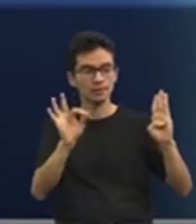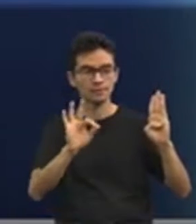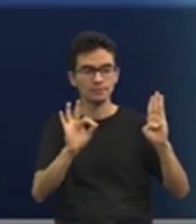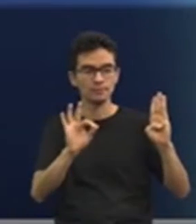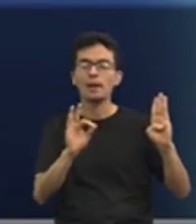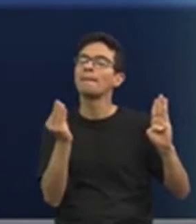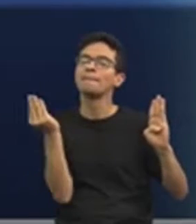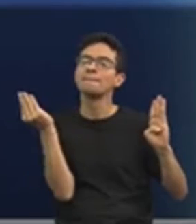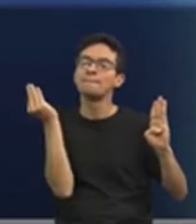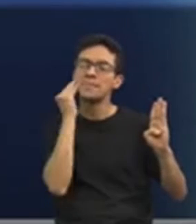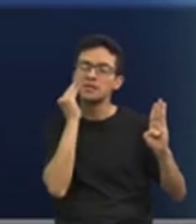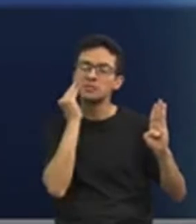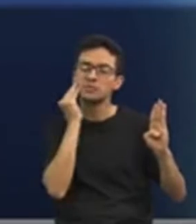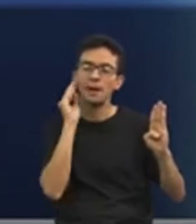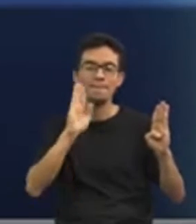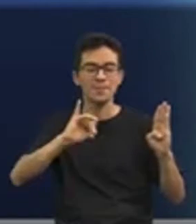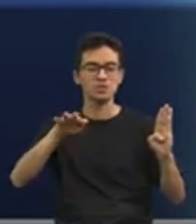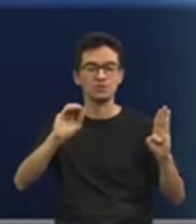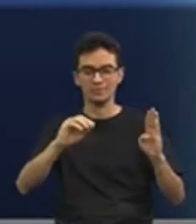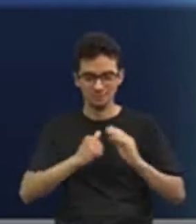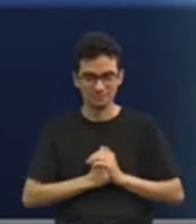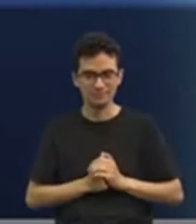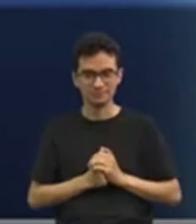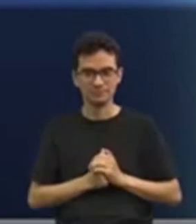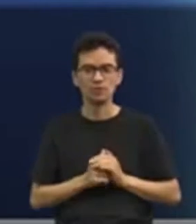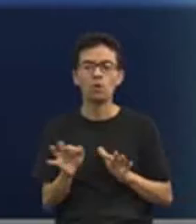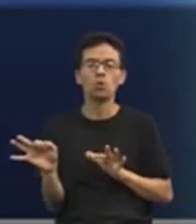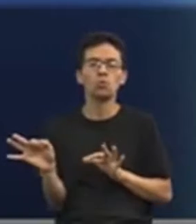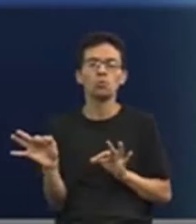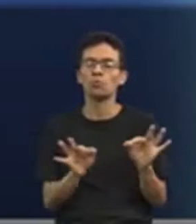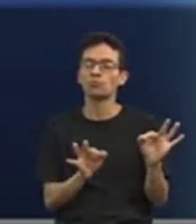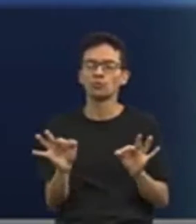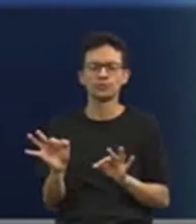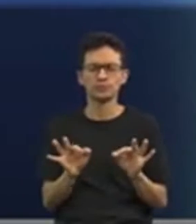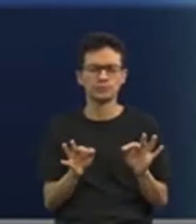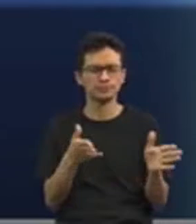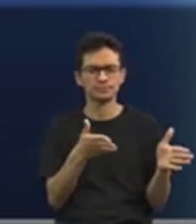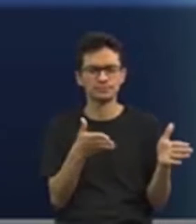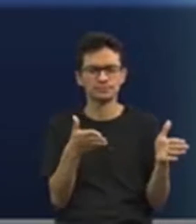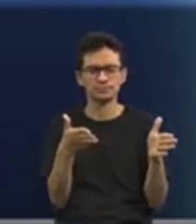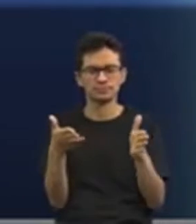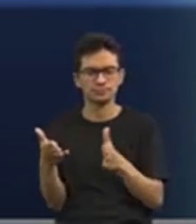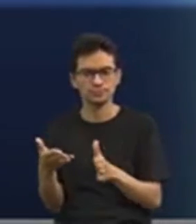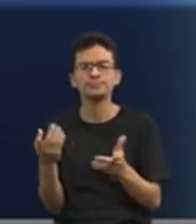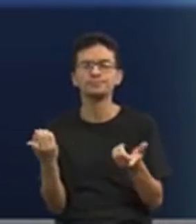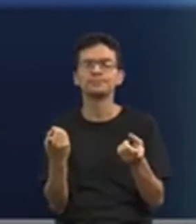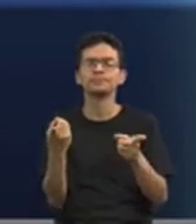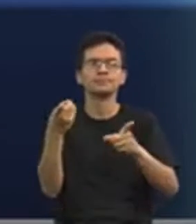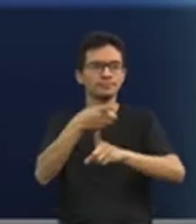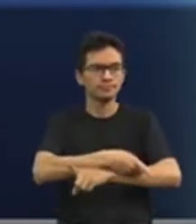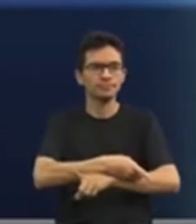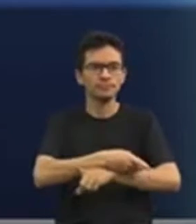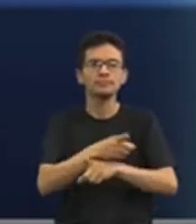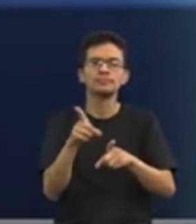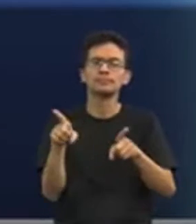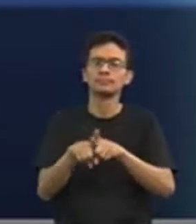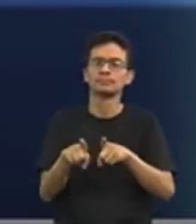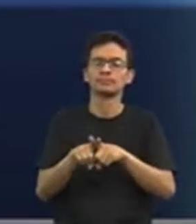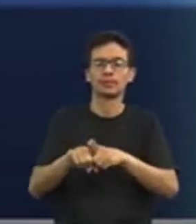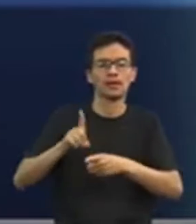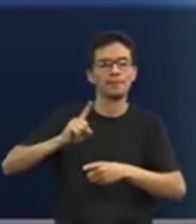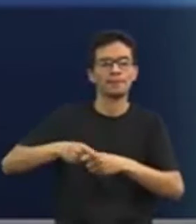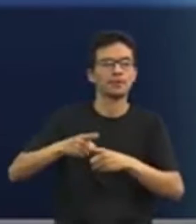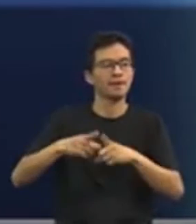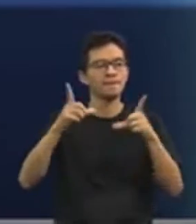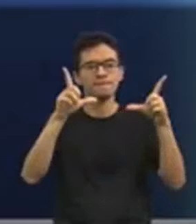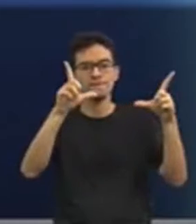bjo e coloca assim pra gente configura um sistema de oposições uma vez